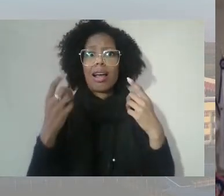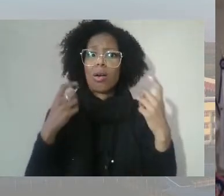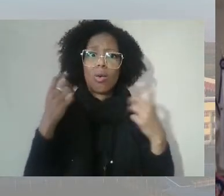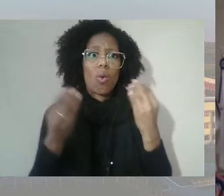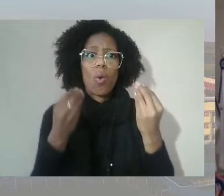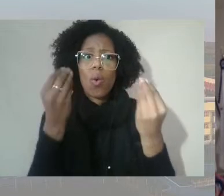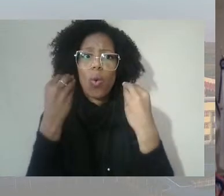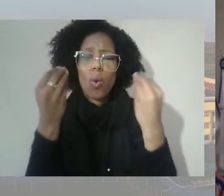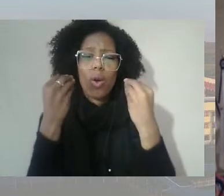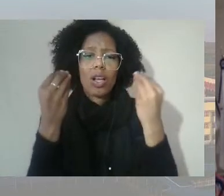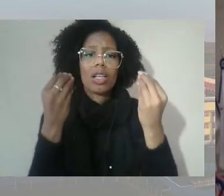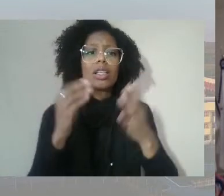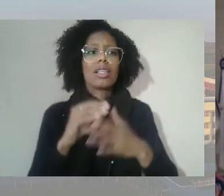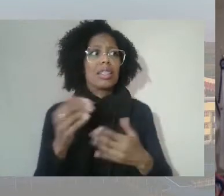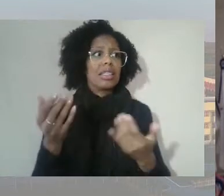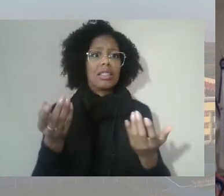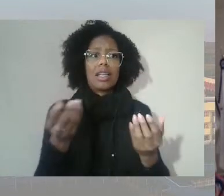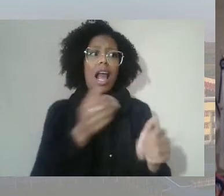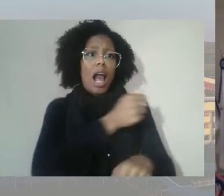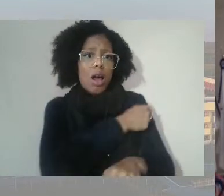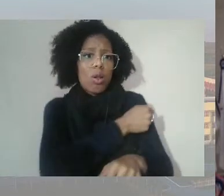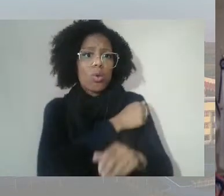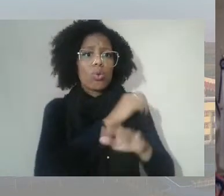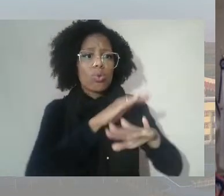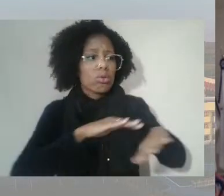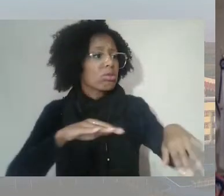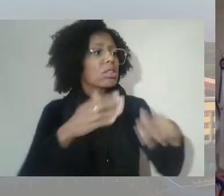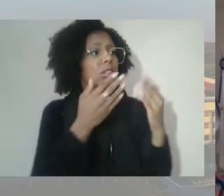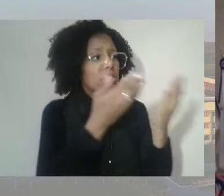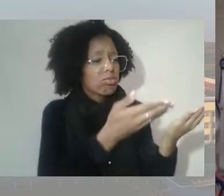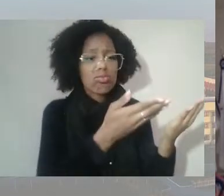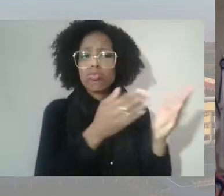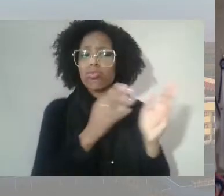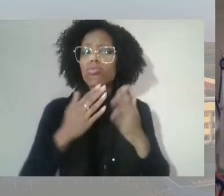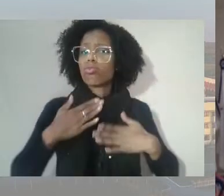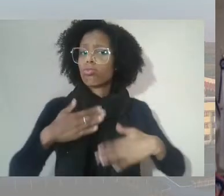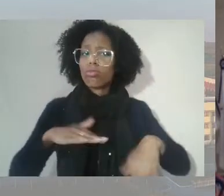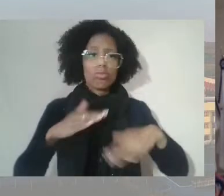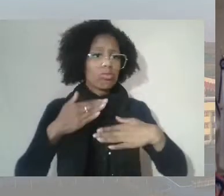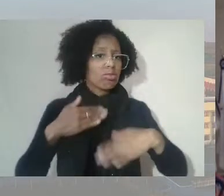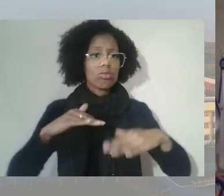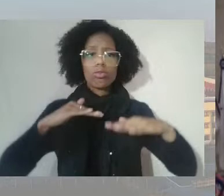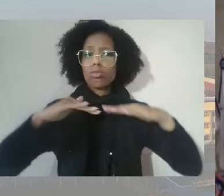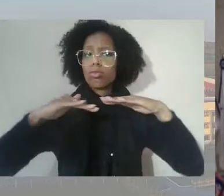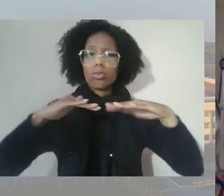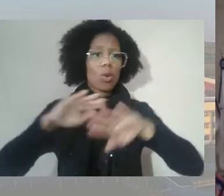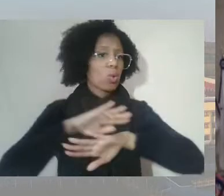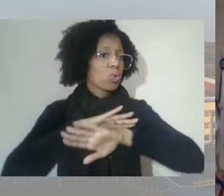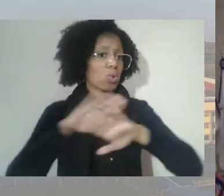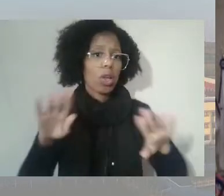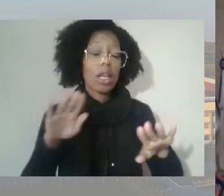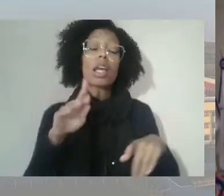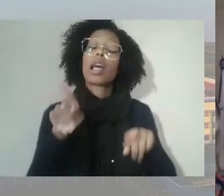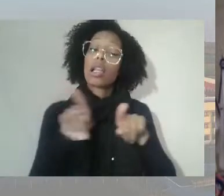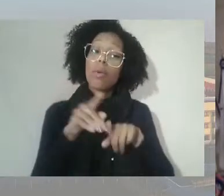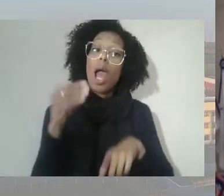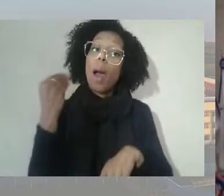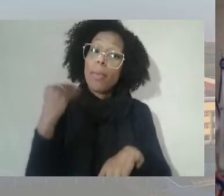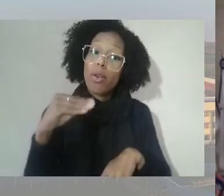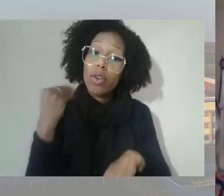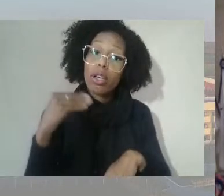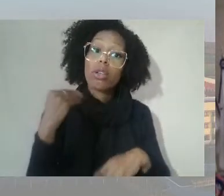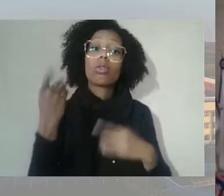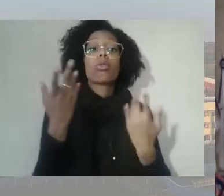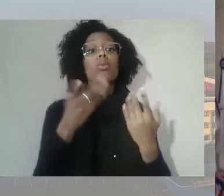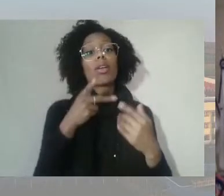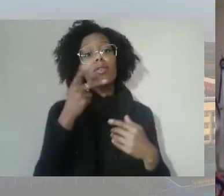que está sendo feita aos alunos, que pacificamente realizaram o seu manifesto e aproveitaram, sim, a oportunidade, uma vez que